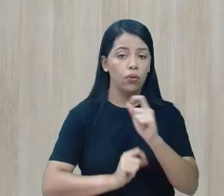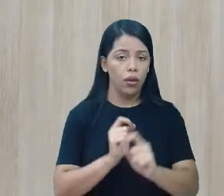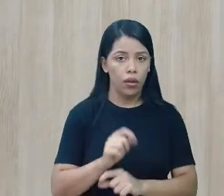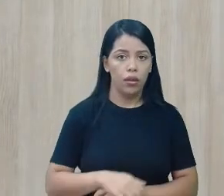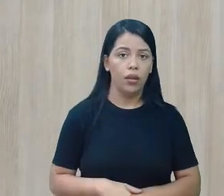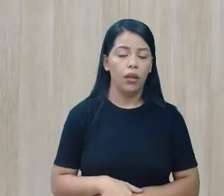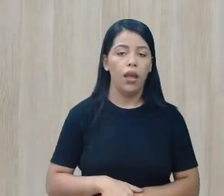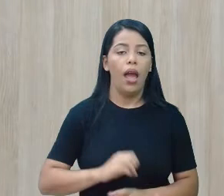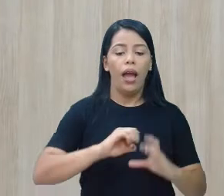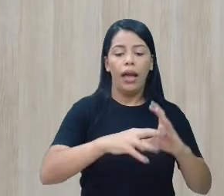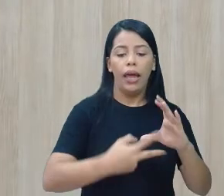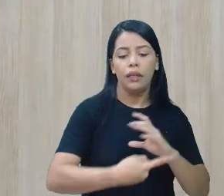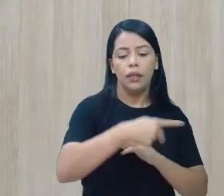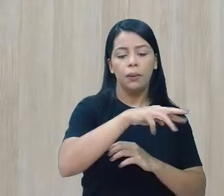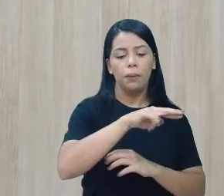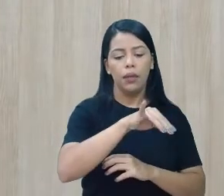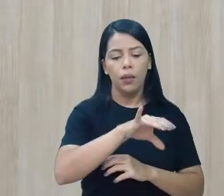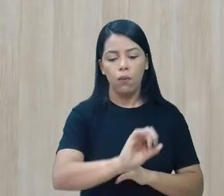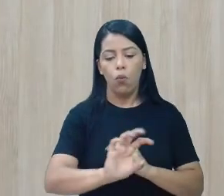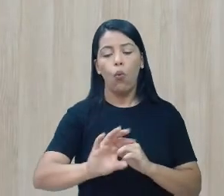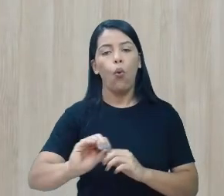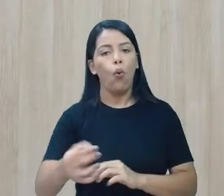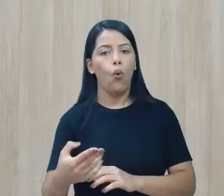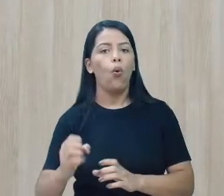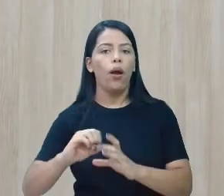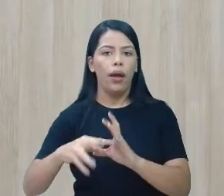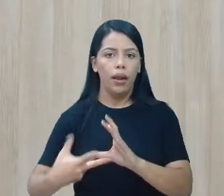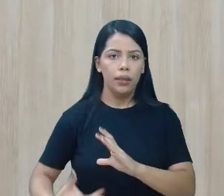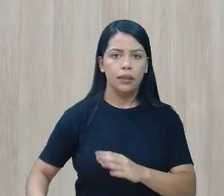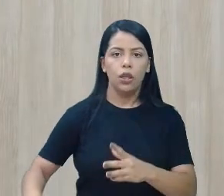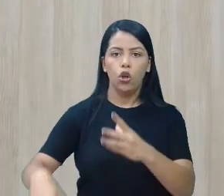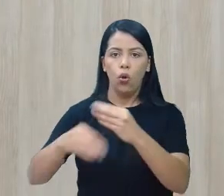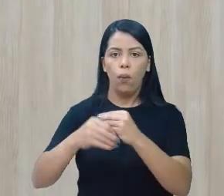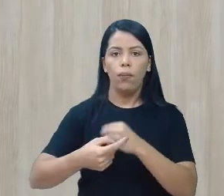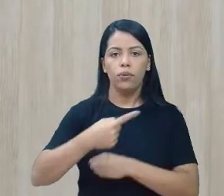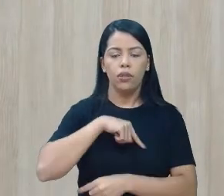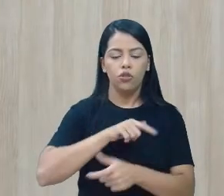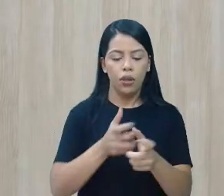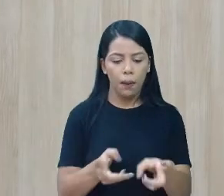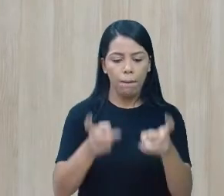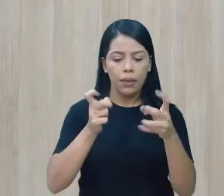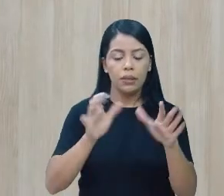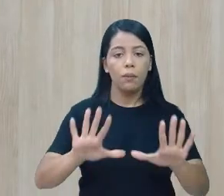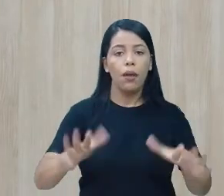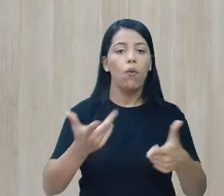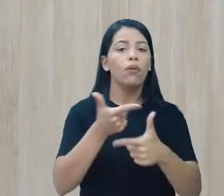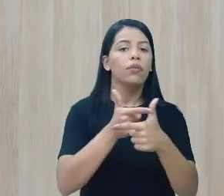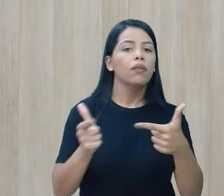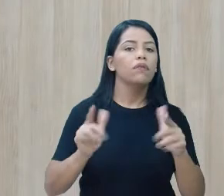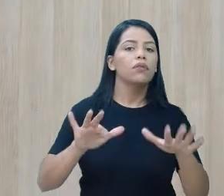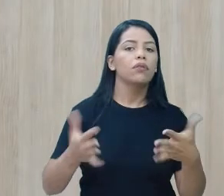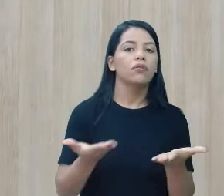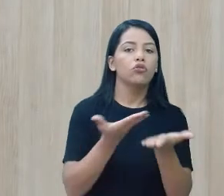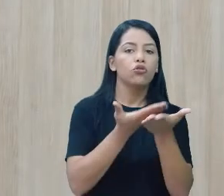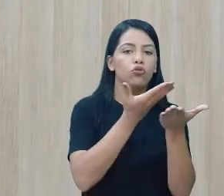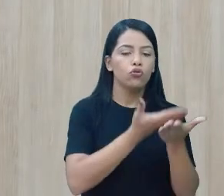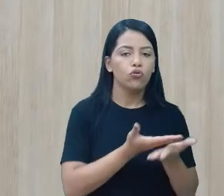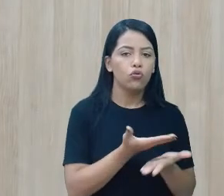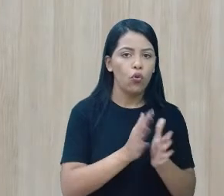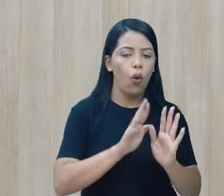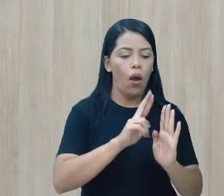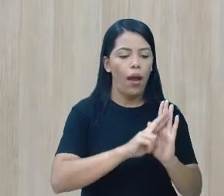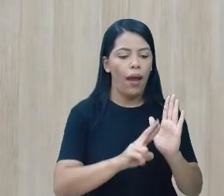ser primo ou composto é observar esses divisores. Então, o que a gente tem? A gente estudou critério de